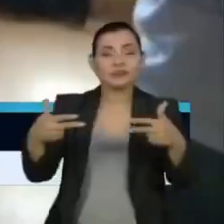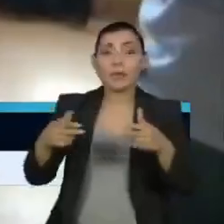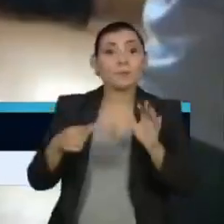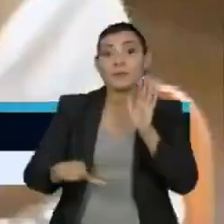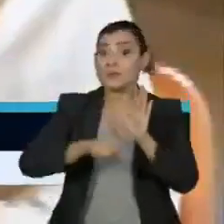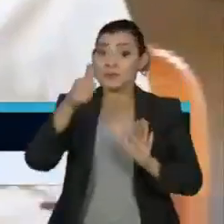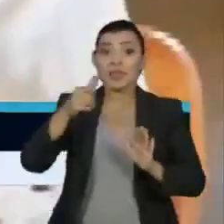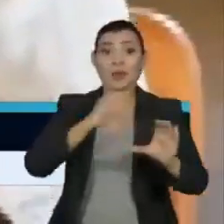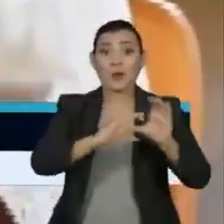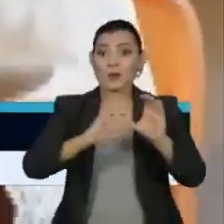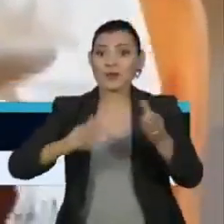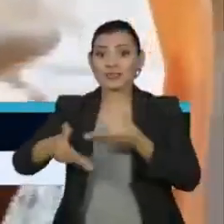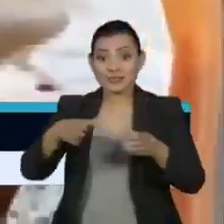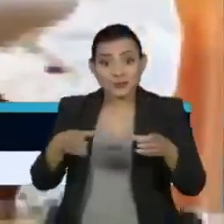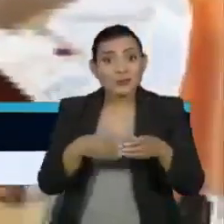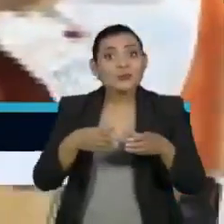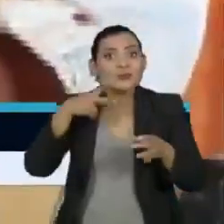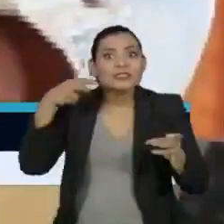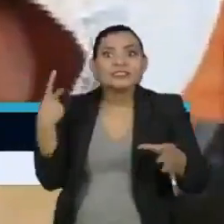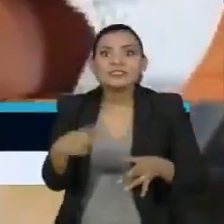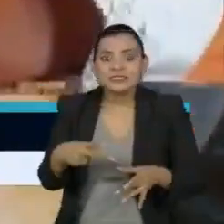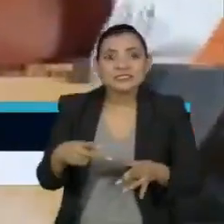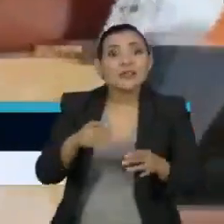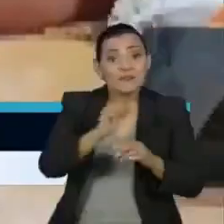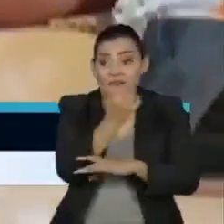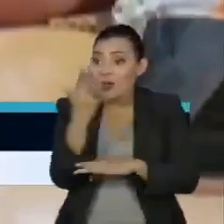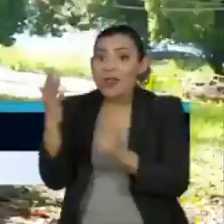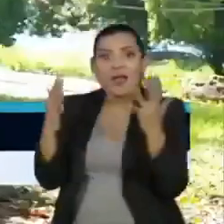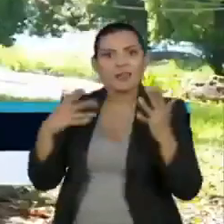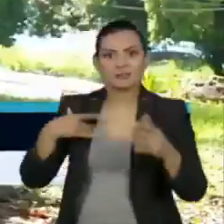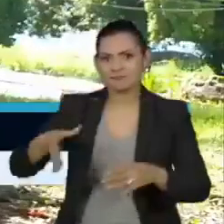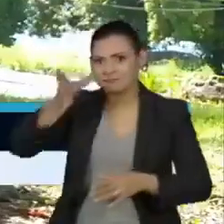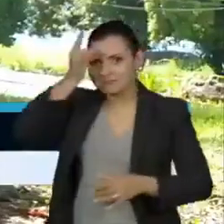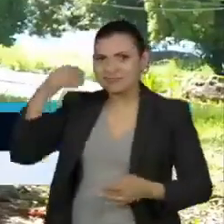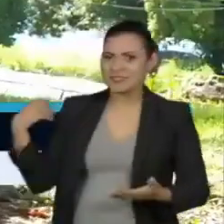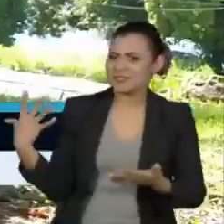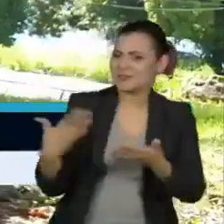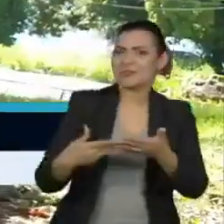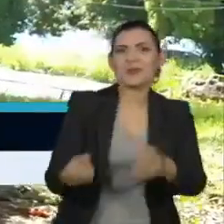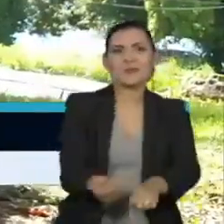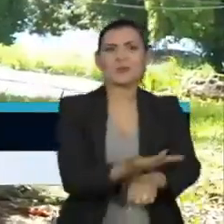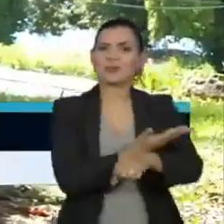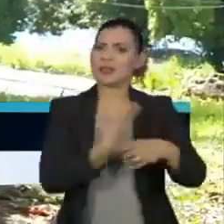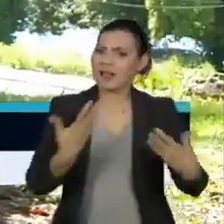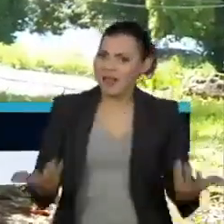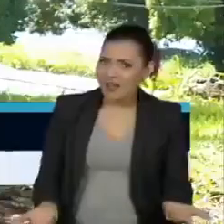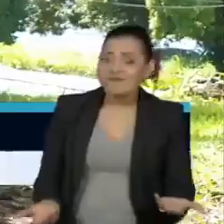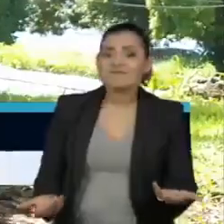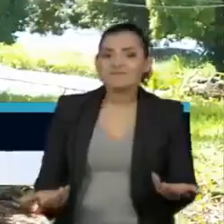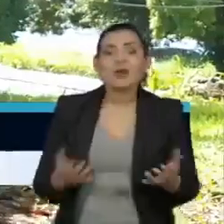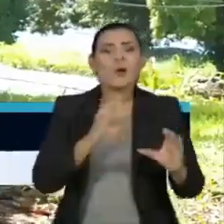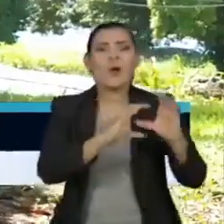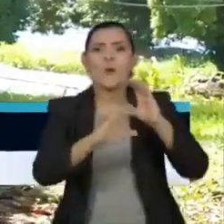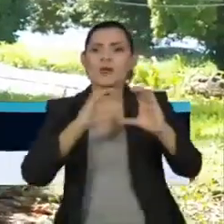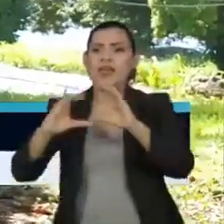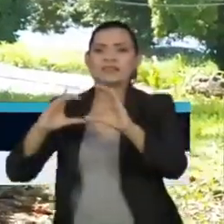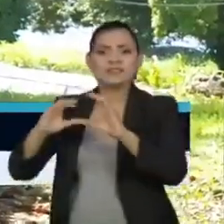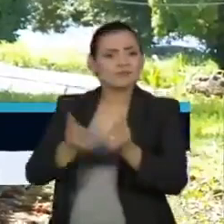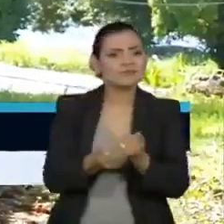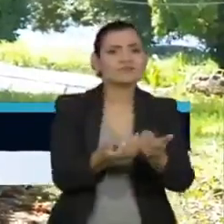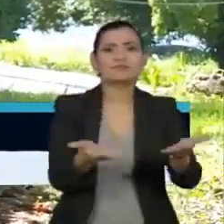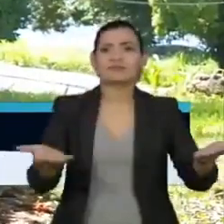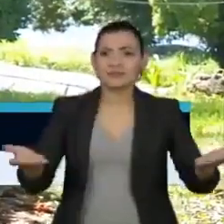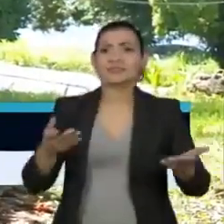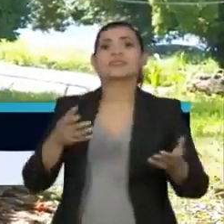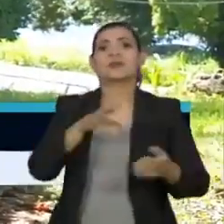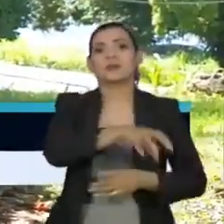primeira rede de comunicadores da floresta está escrevendo história. É uma forte emoção você levar a comunicação em nossas bases,